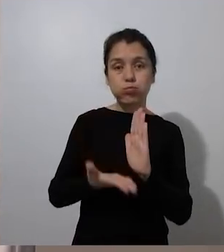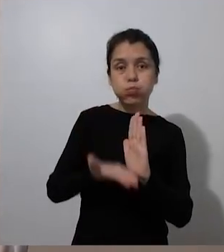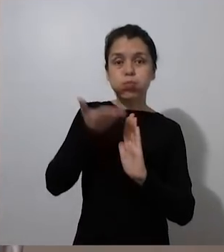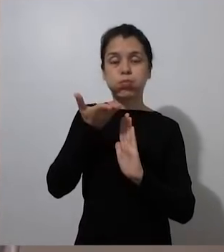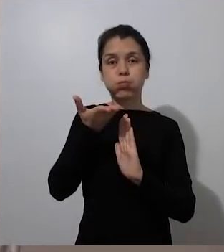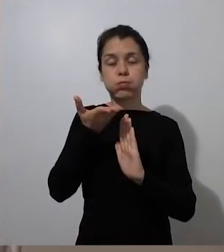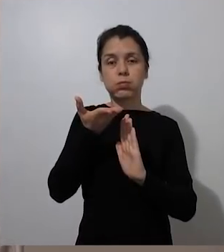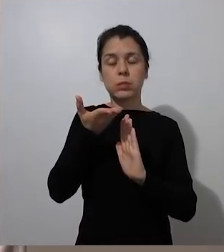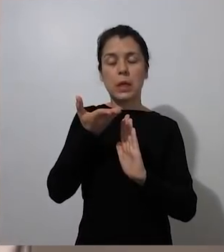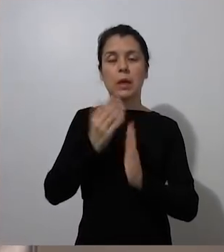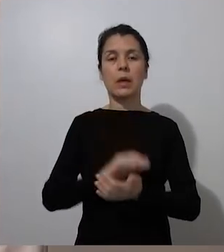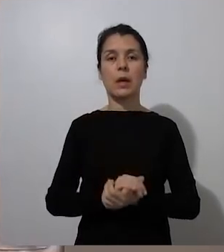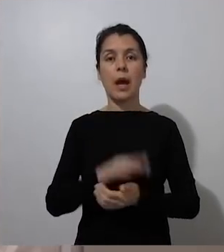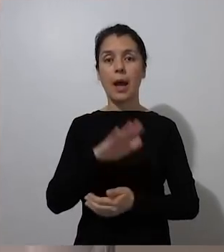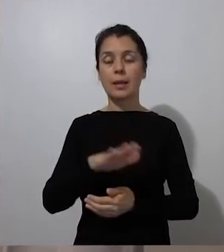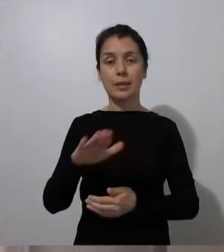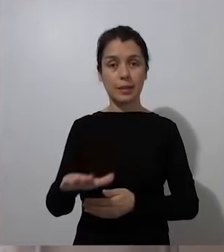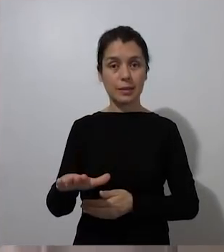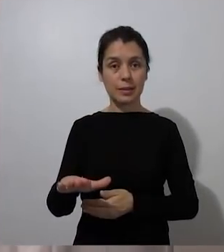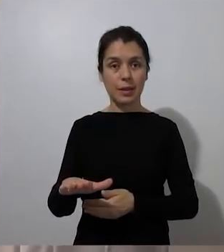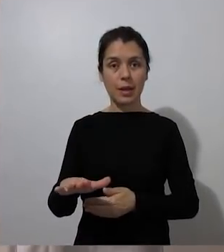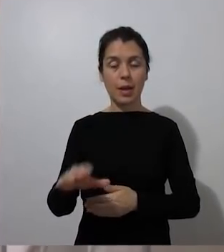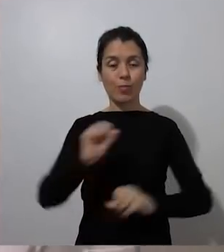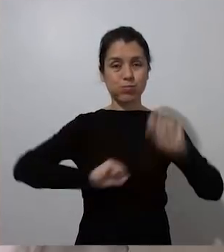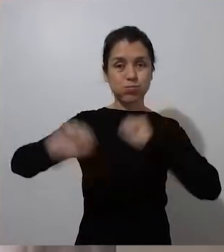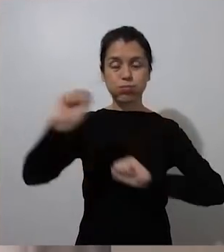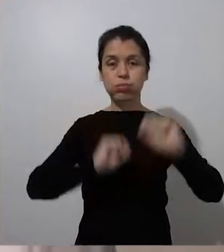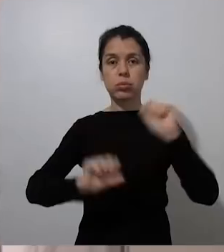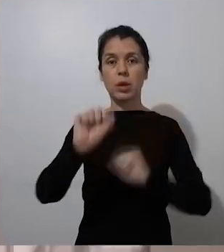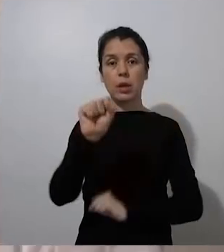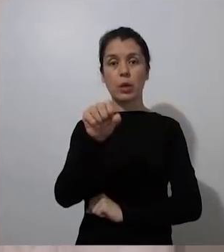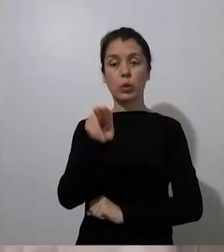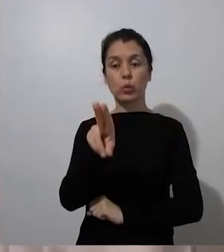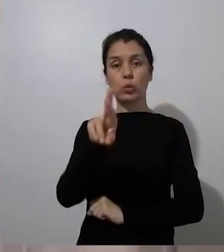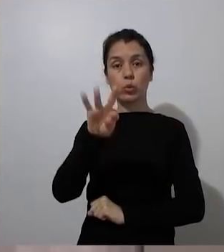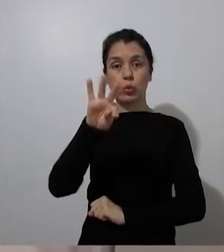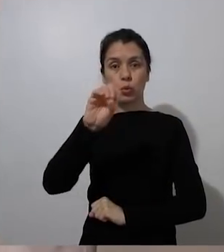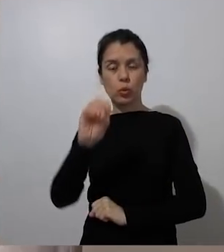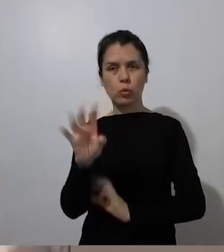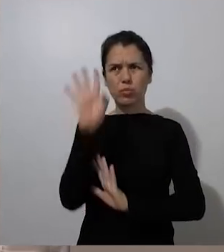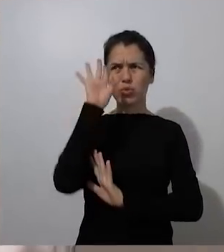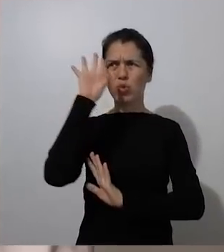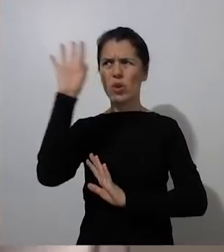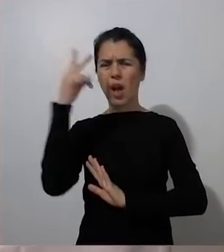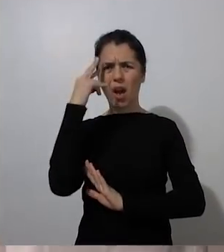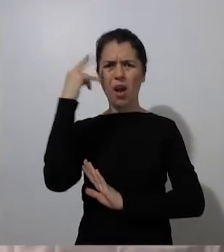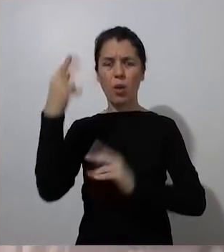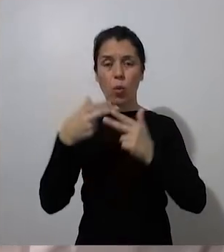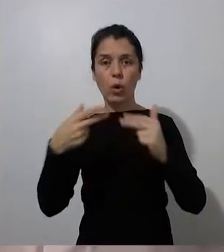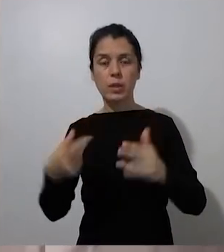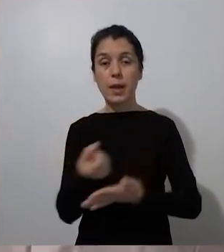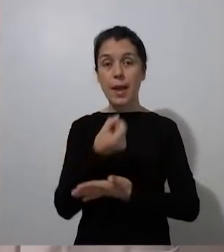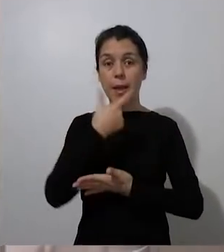essa dopamina aumenta excessivamente, a criança entra em surto e aí tem as suas alucinações, os seus delírios, e